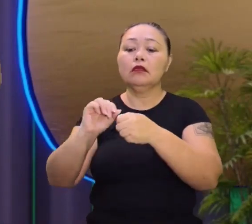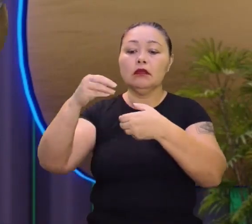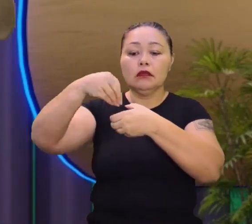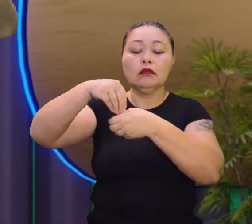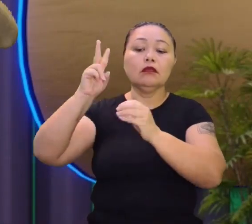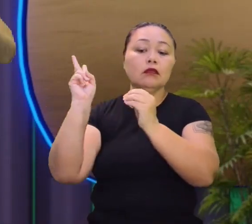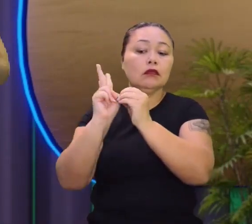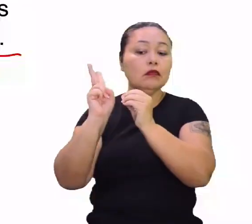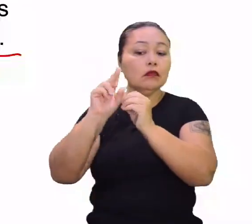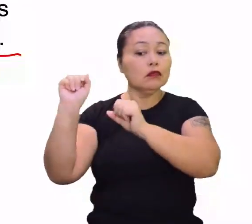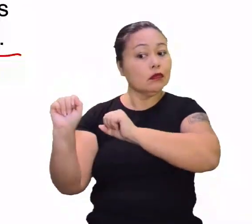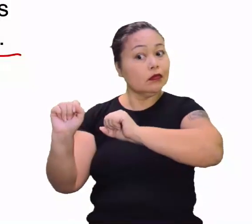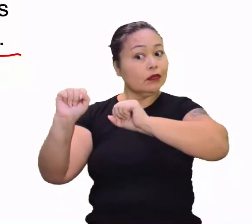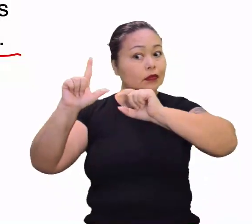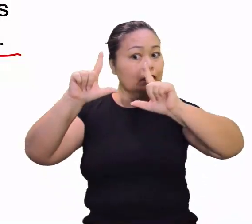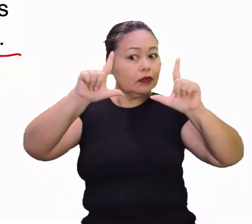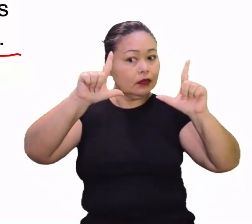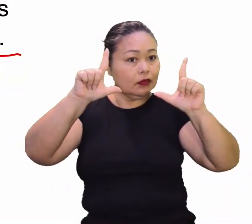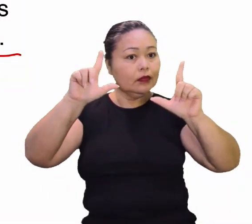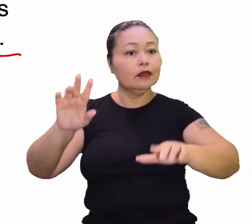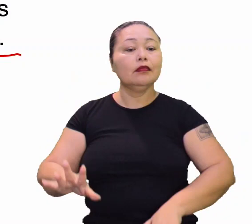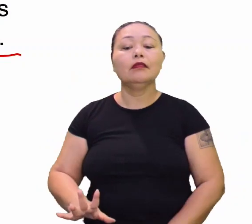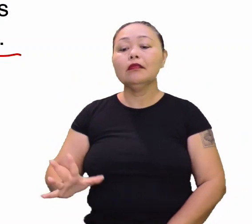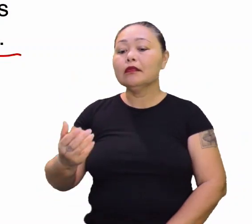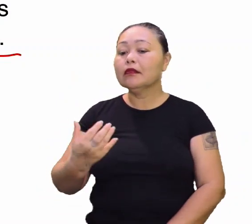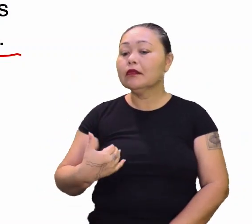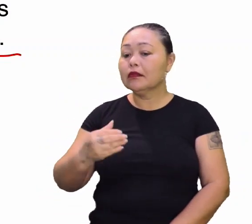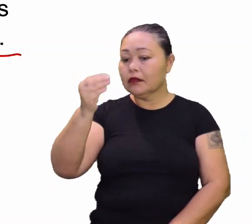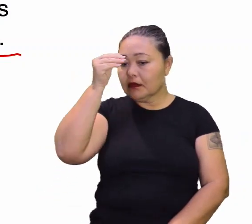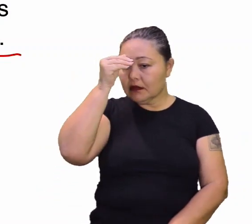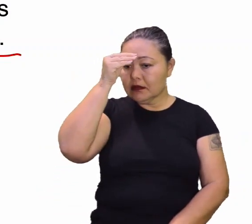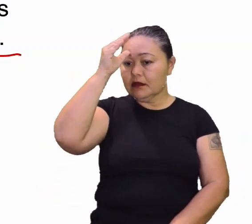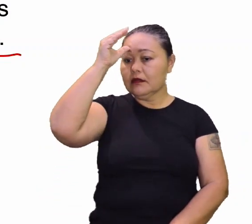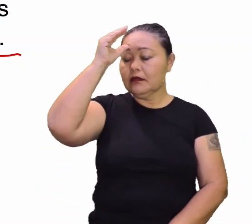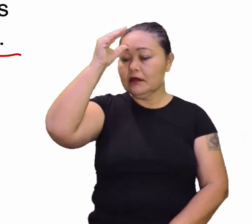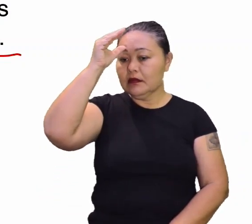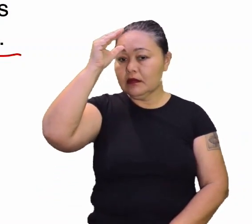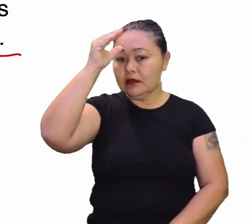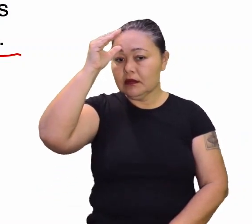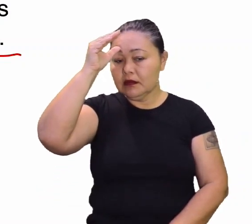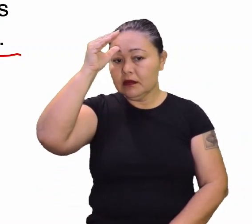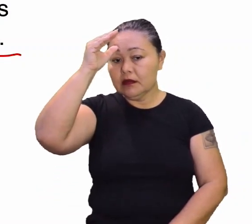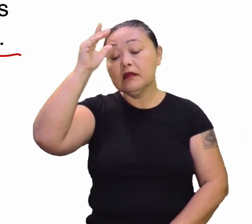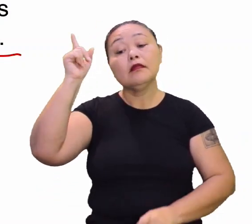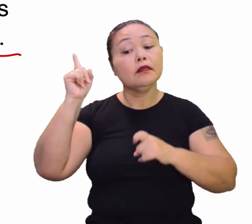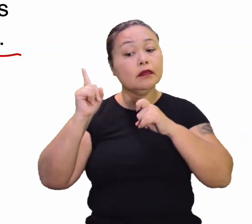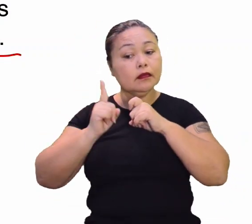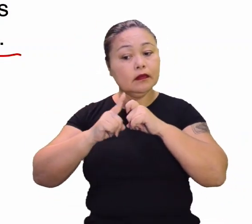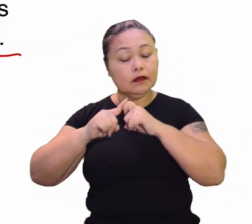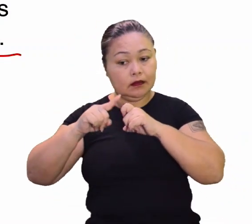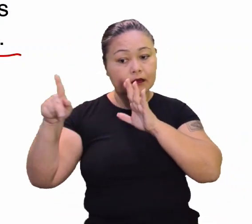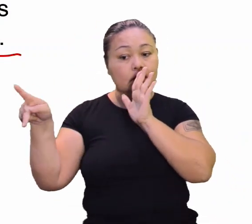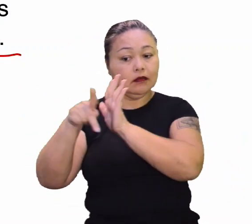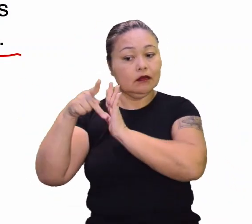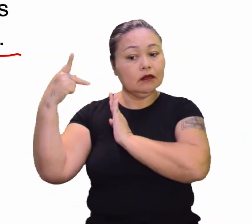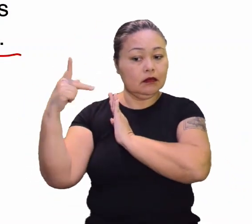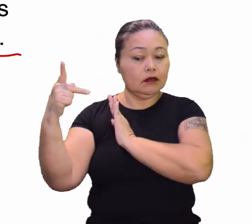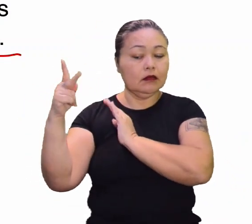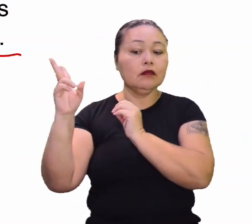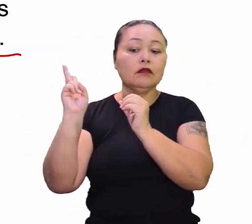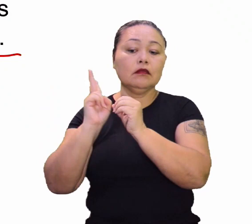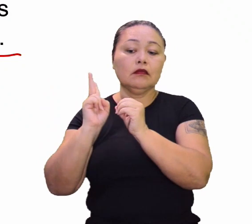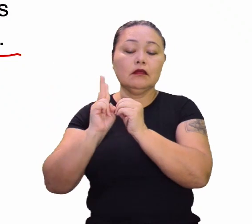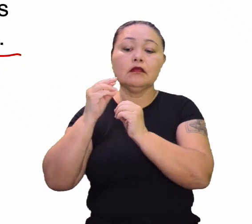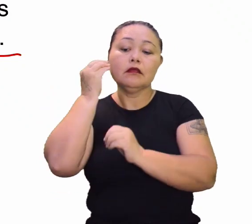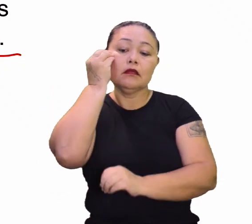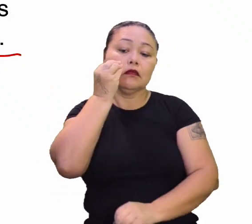Perfeito. Vamos lá no quadro, meu diretor? Que é o conhecimento, né? A medicina nativa. Muito bem. É isso?